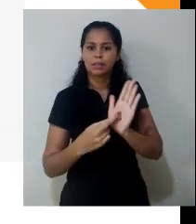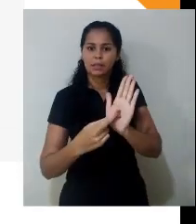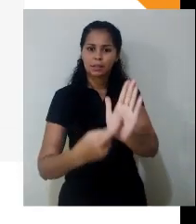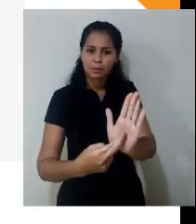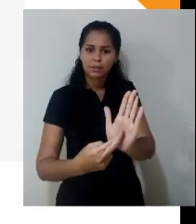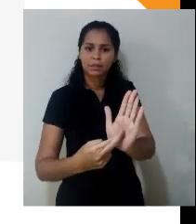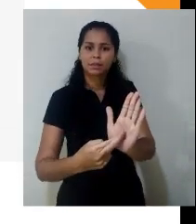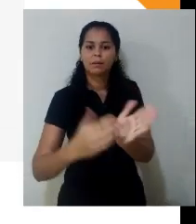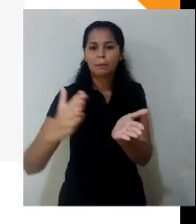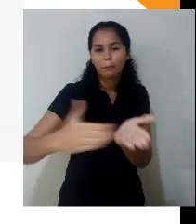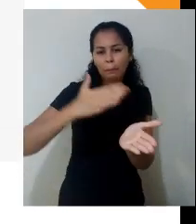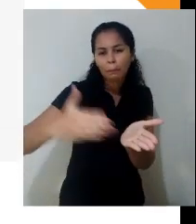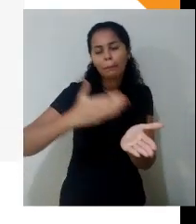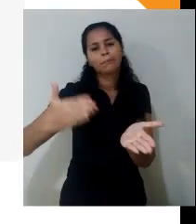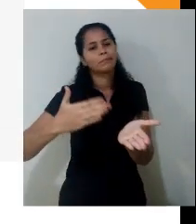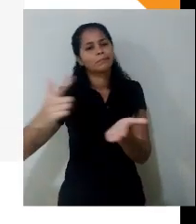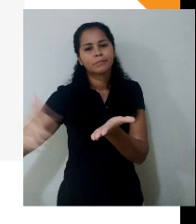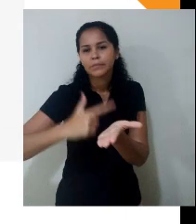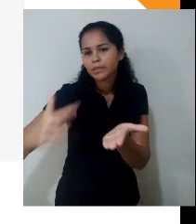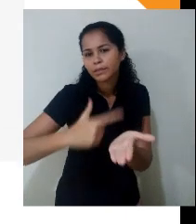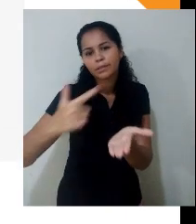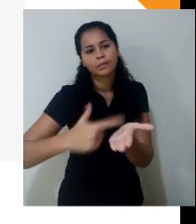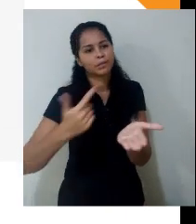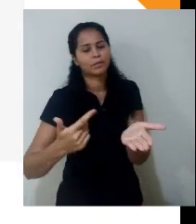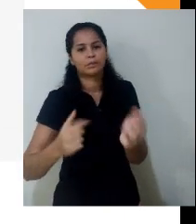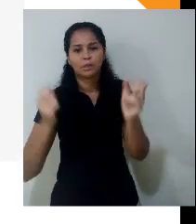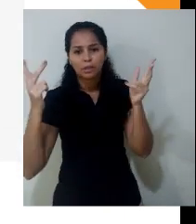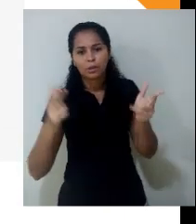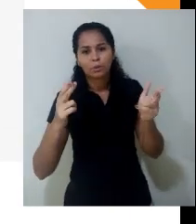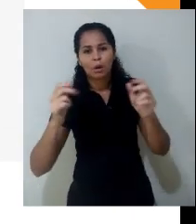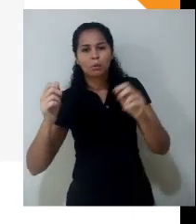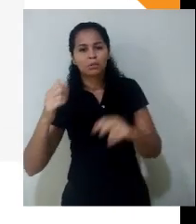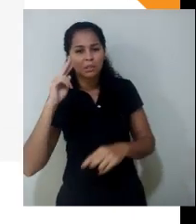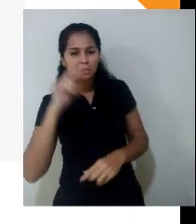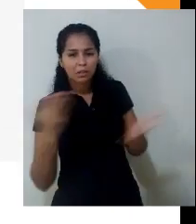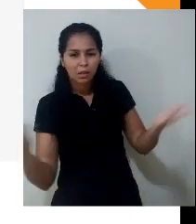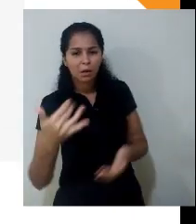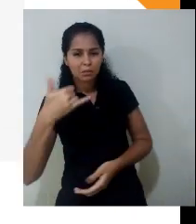representadas na página de um livro, ou aí, como vocês estão vendo na tela do celular de vocês ou no